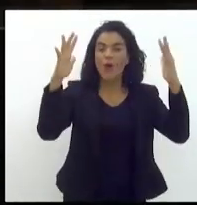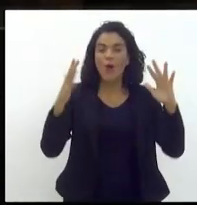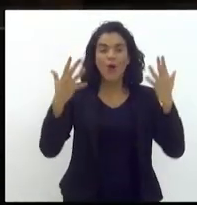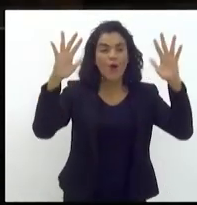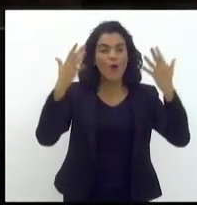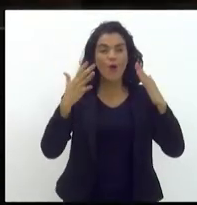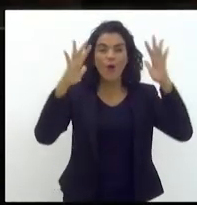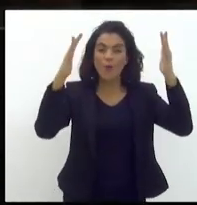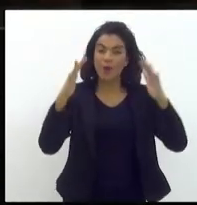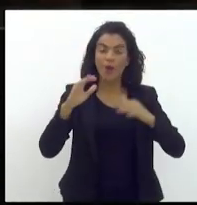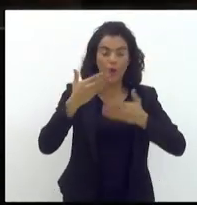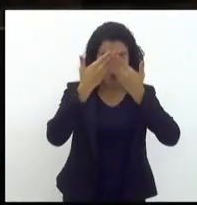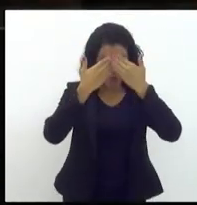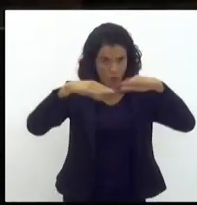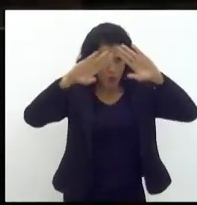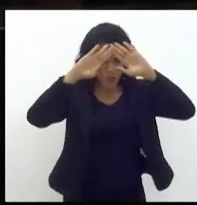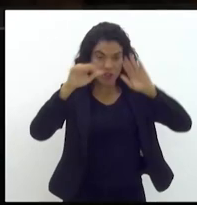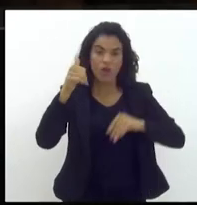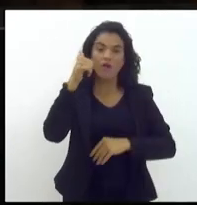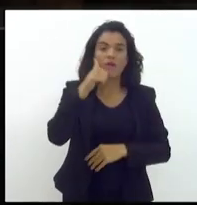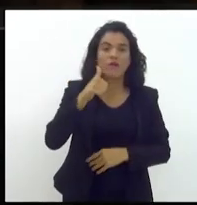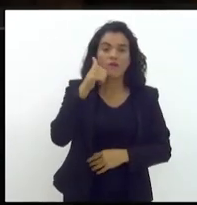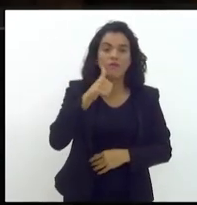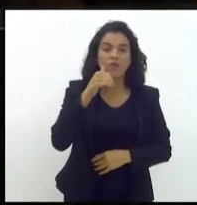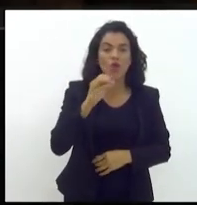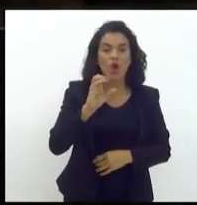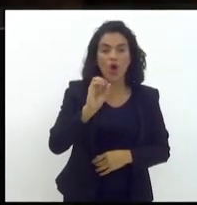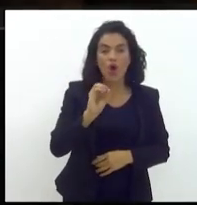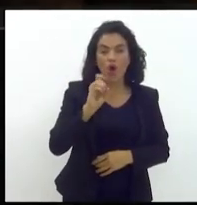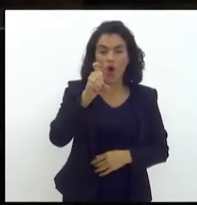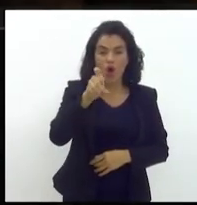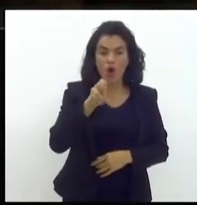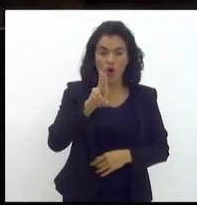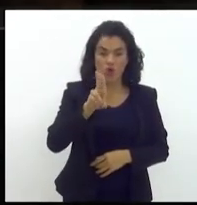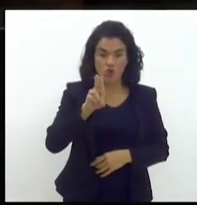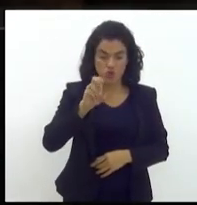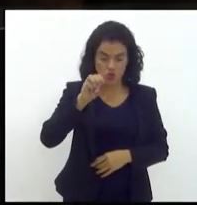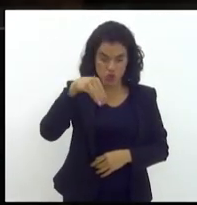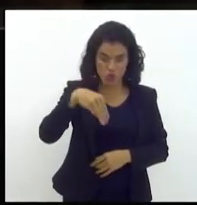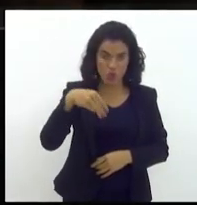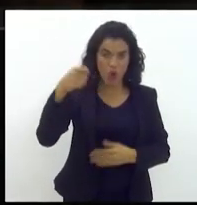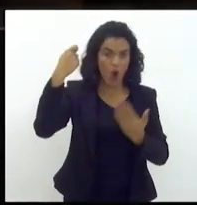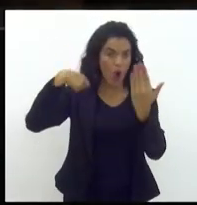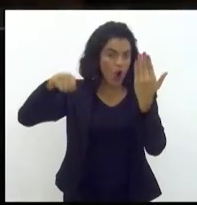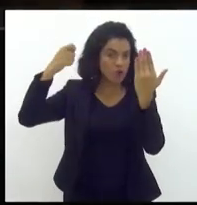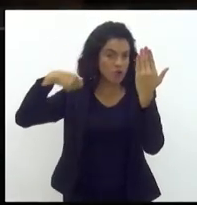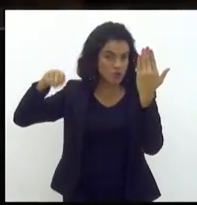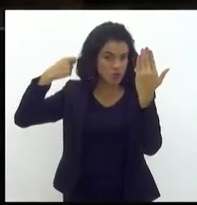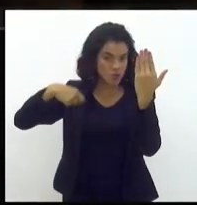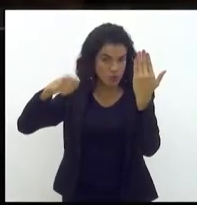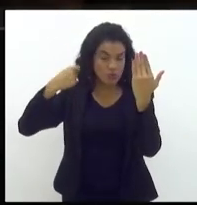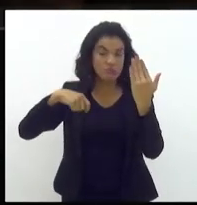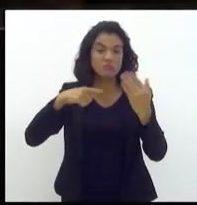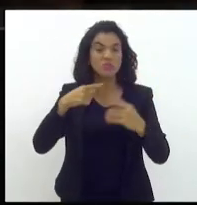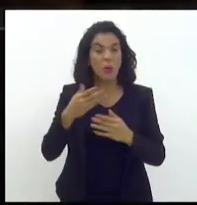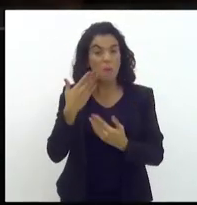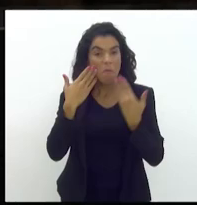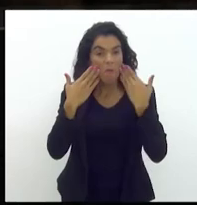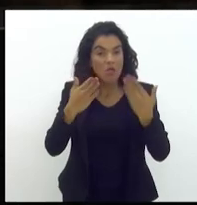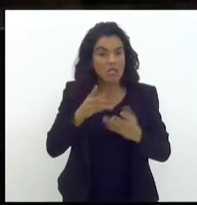o orixá feminina chamada Oxum Então é só para mostrar o sincretismo sempre